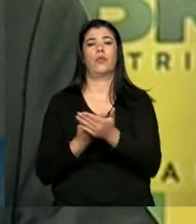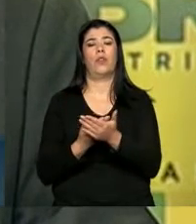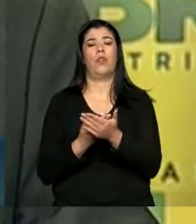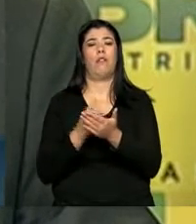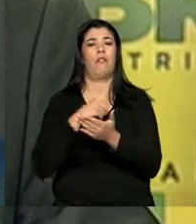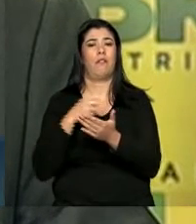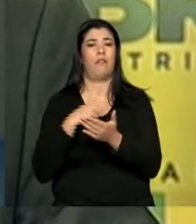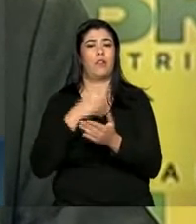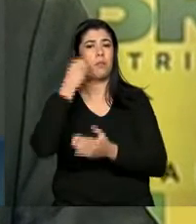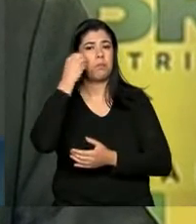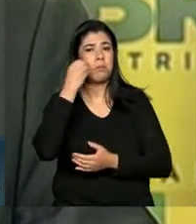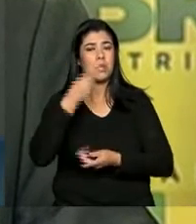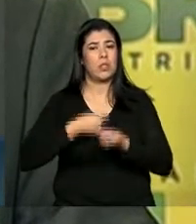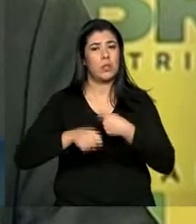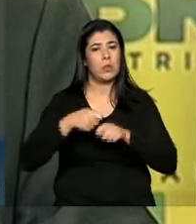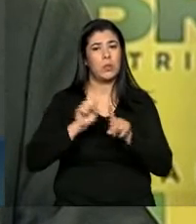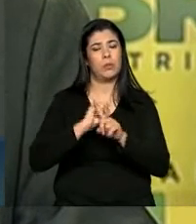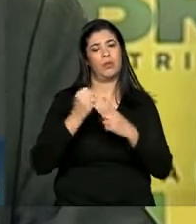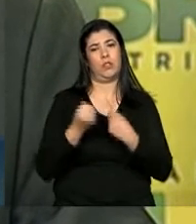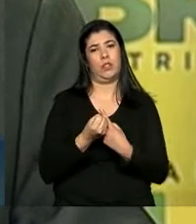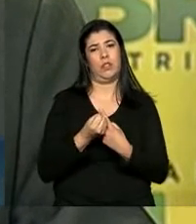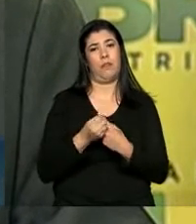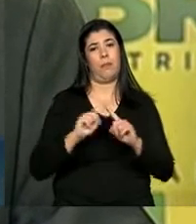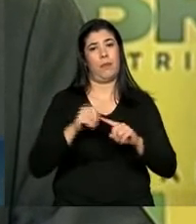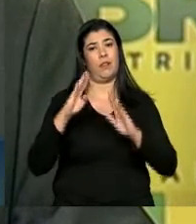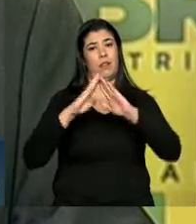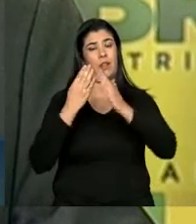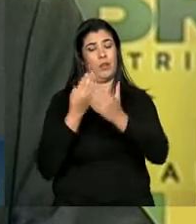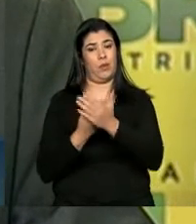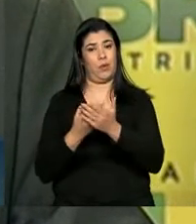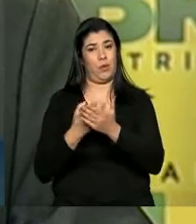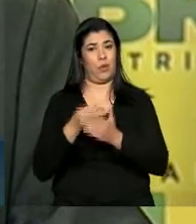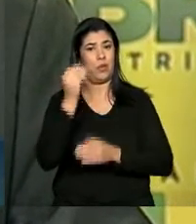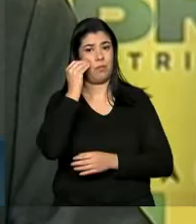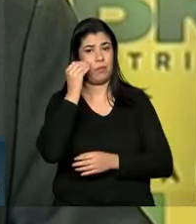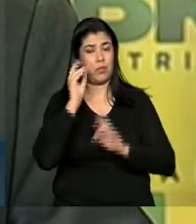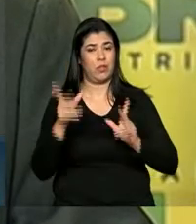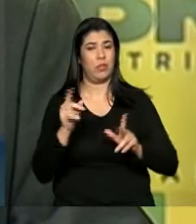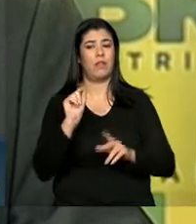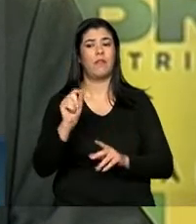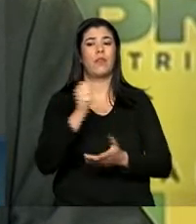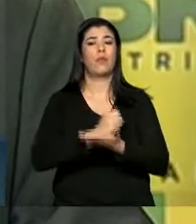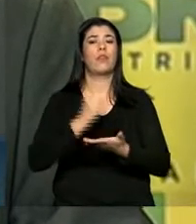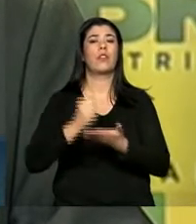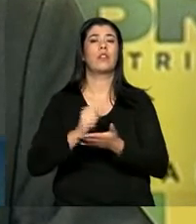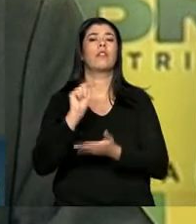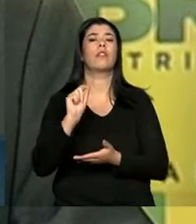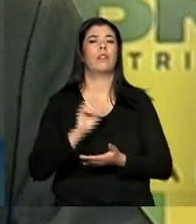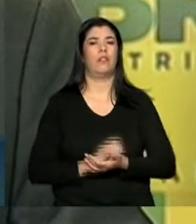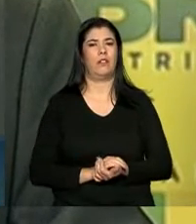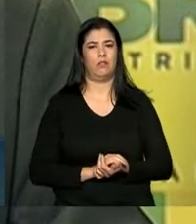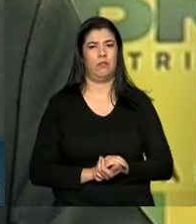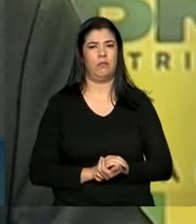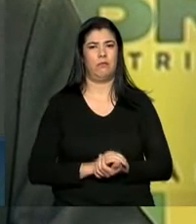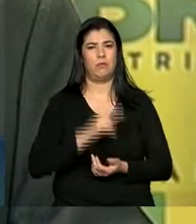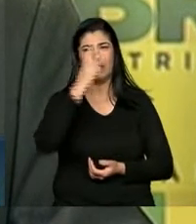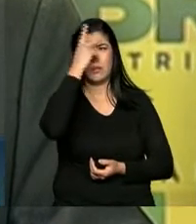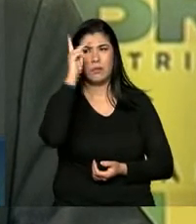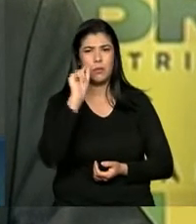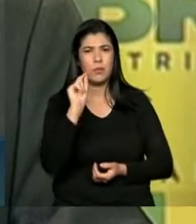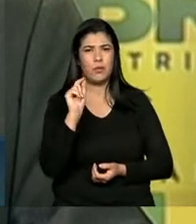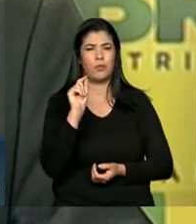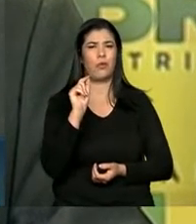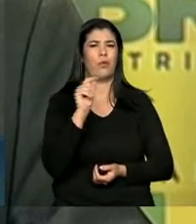decisões na sua organização. Quem ela contrata, quanto tempo o aluno fica na escola, eu vou esclarecer